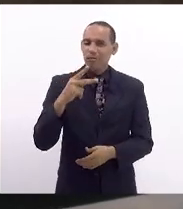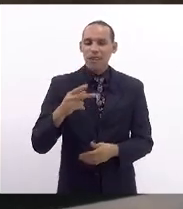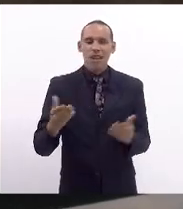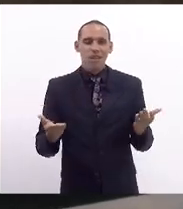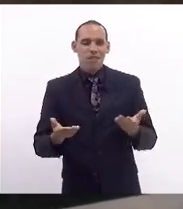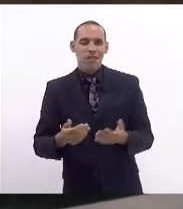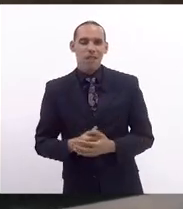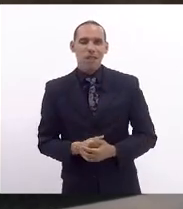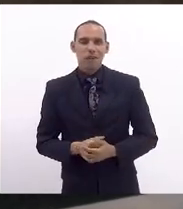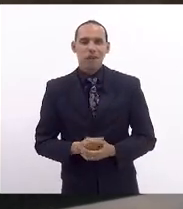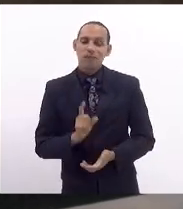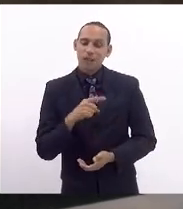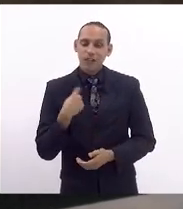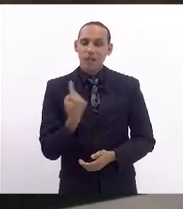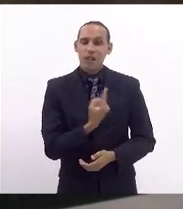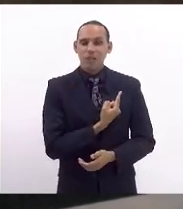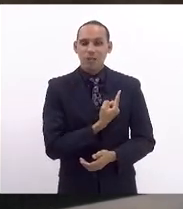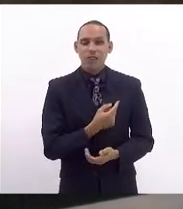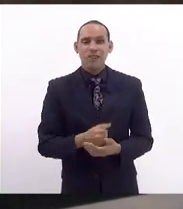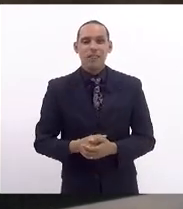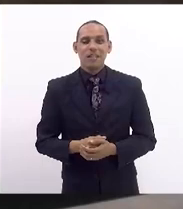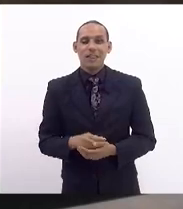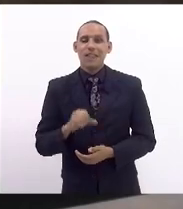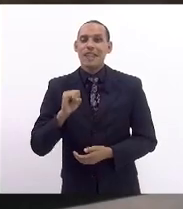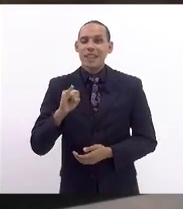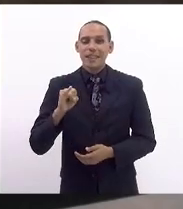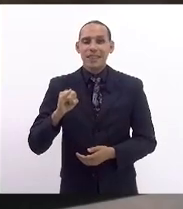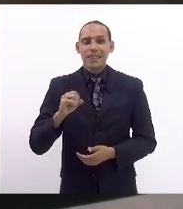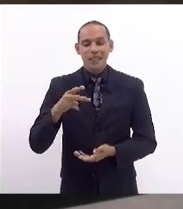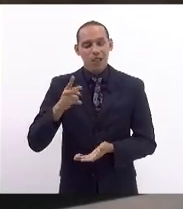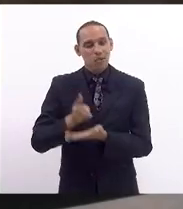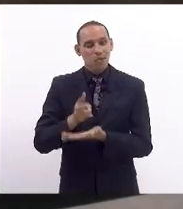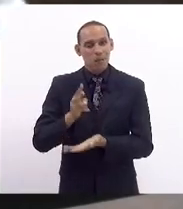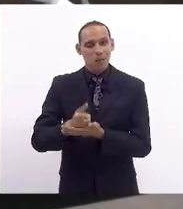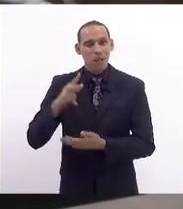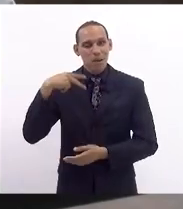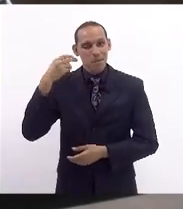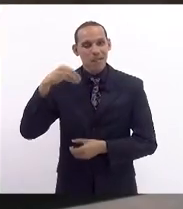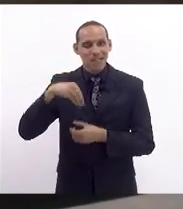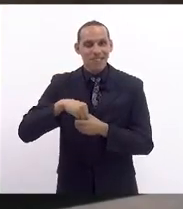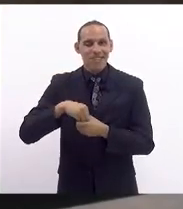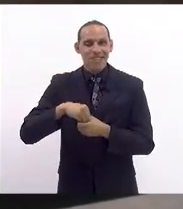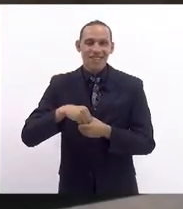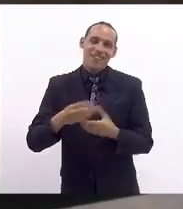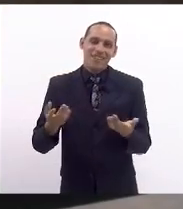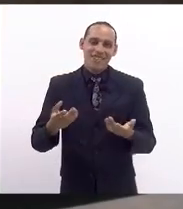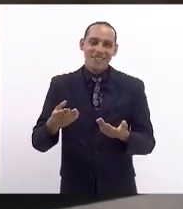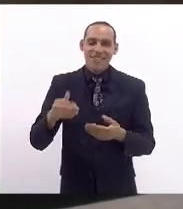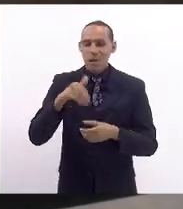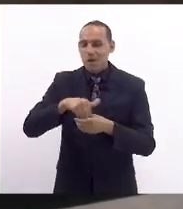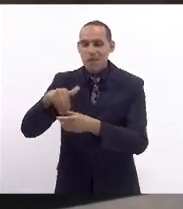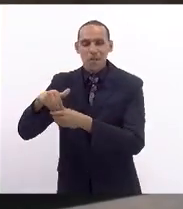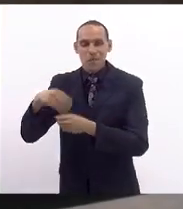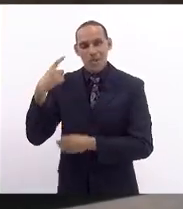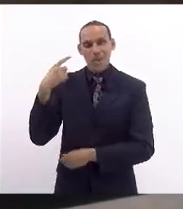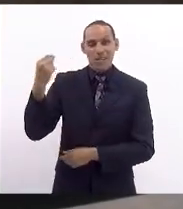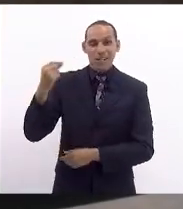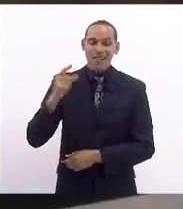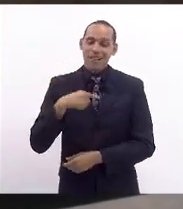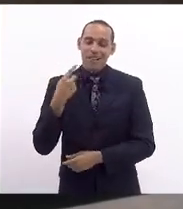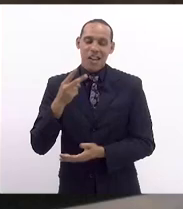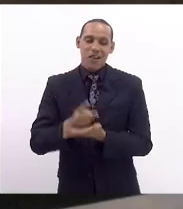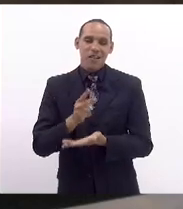excelência e nós se tivermos Parlamento Fluminense temos combinar com o eleitor estaremos aqui